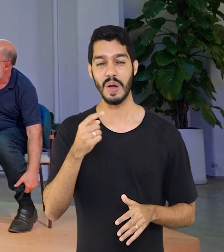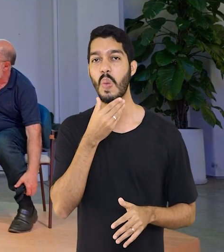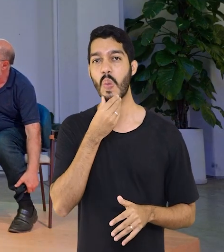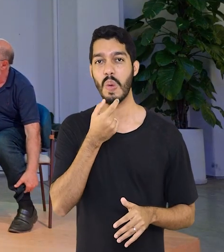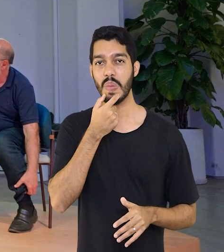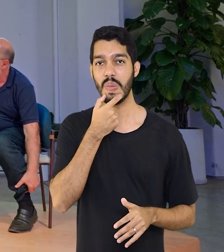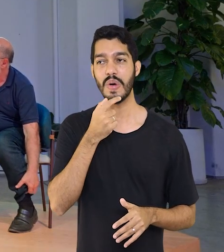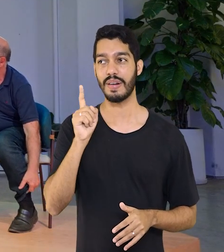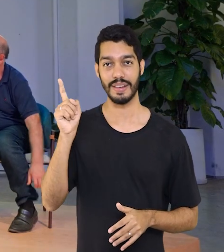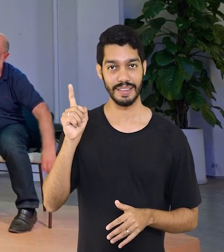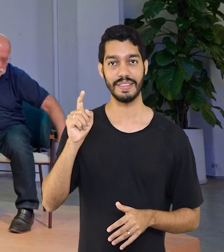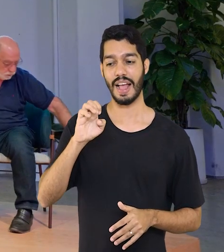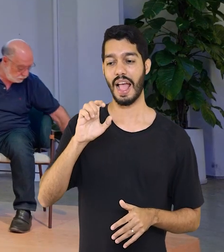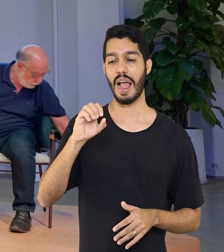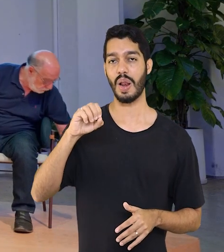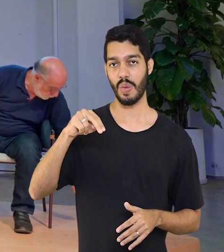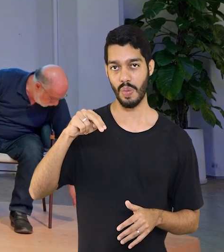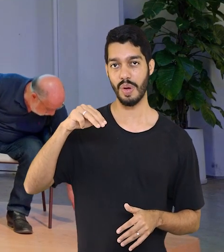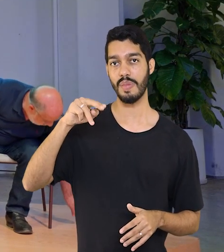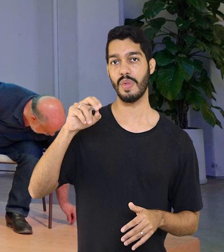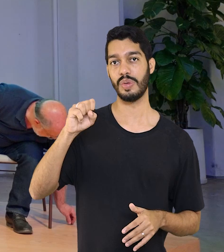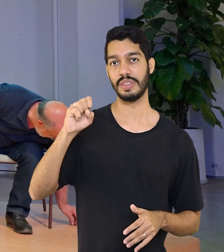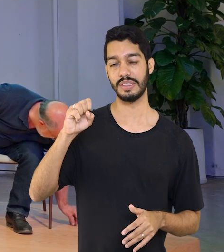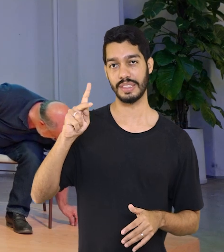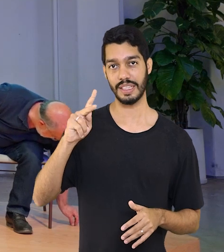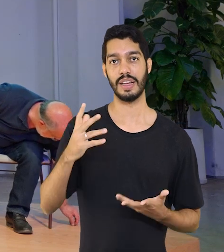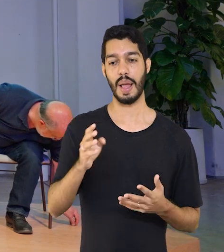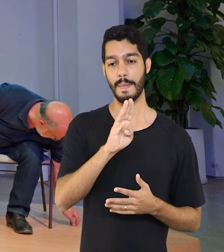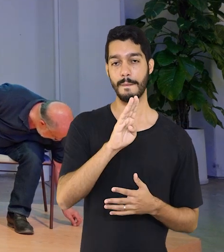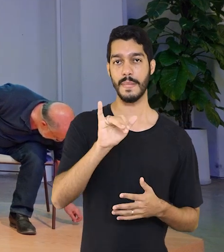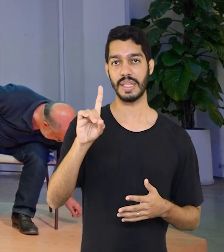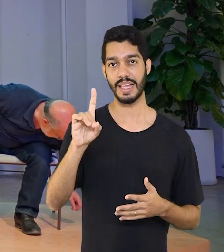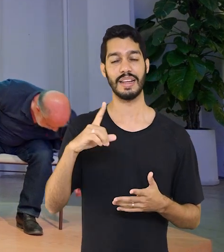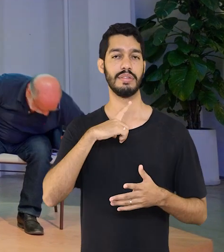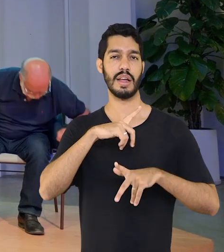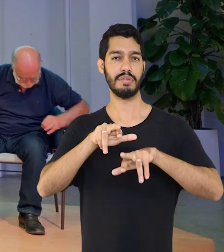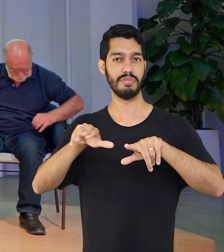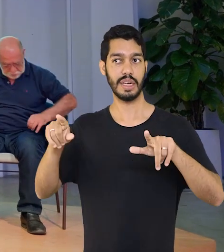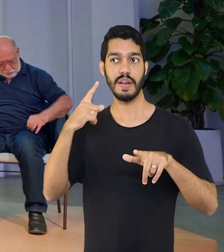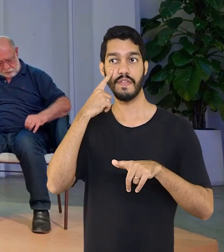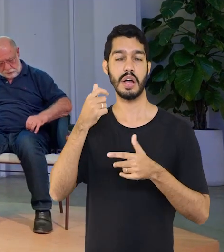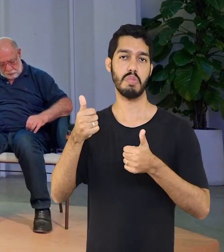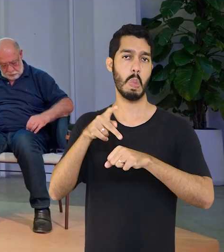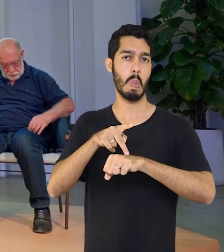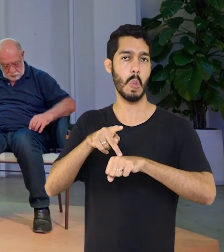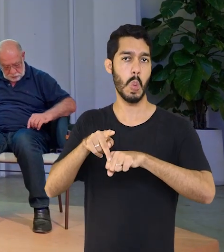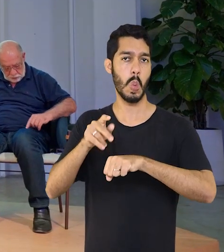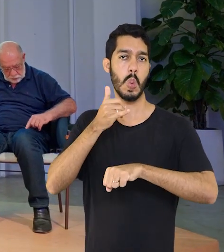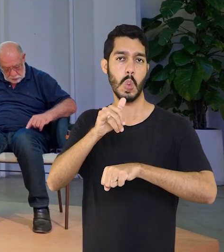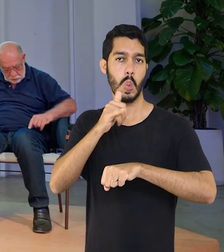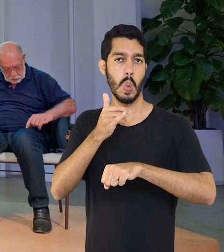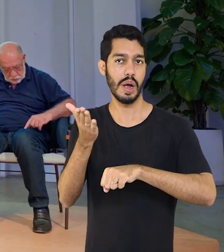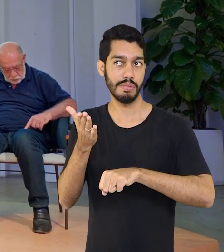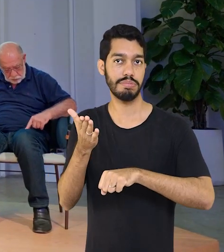Musk, BYD, como algumas soluções de transporte limpo individual, mas